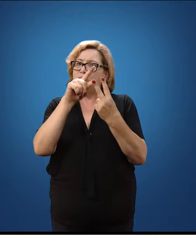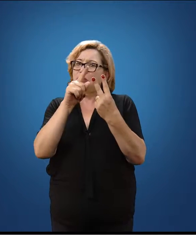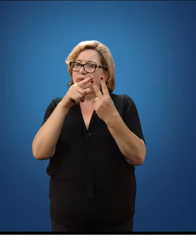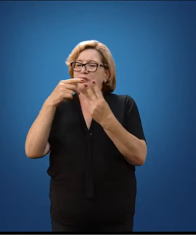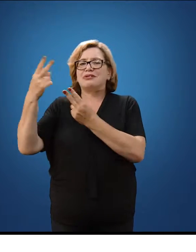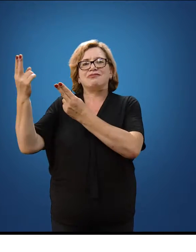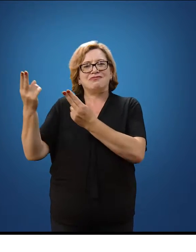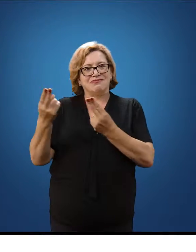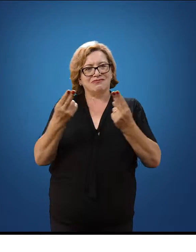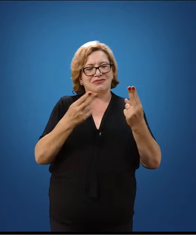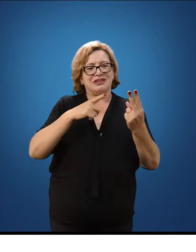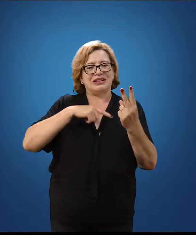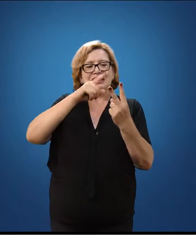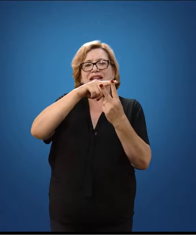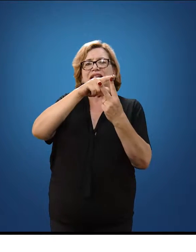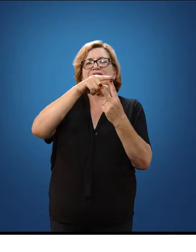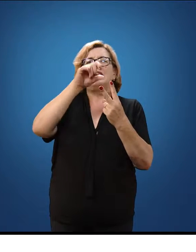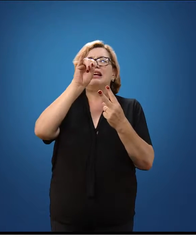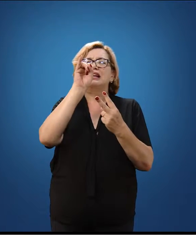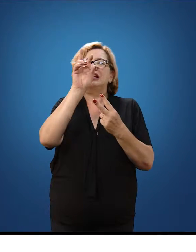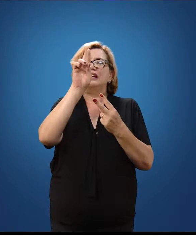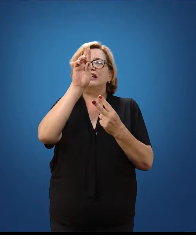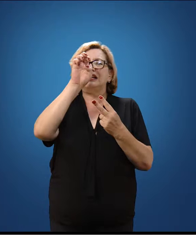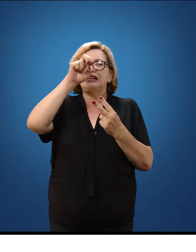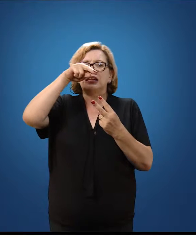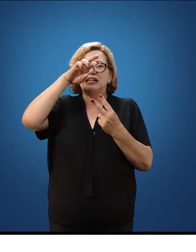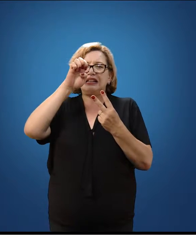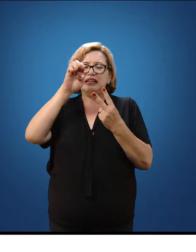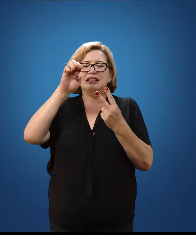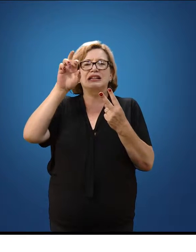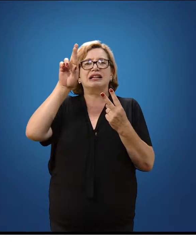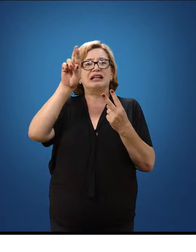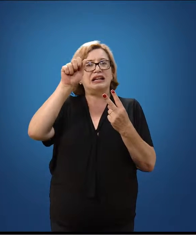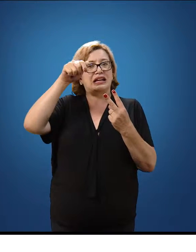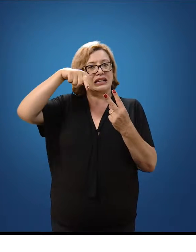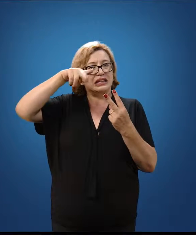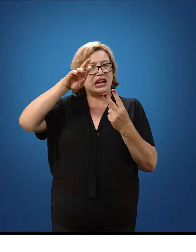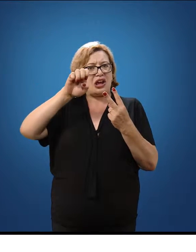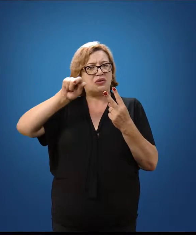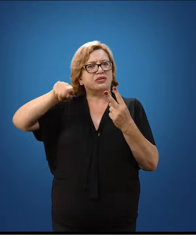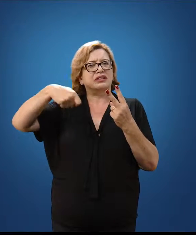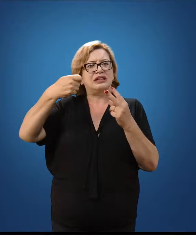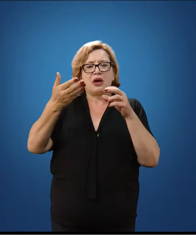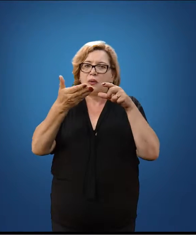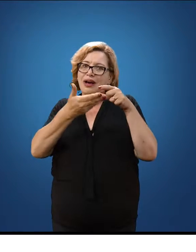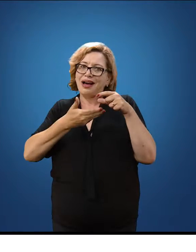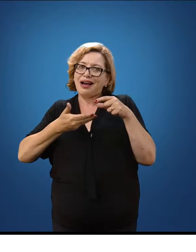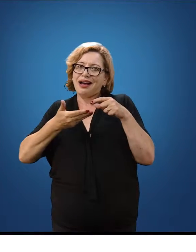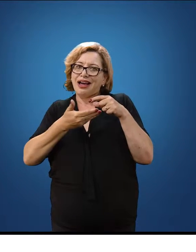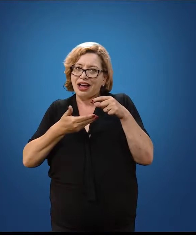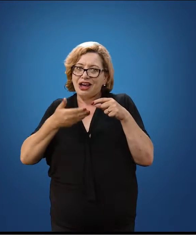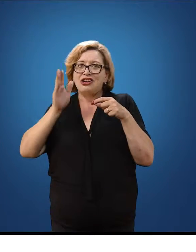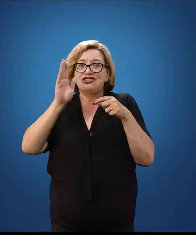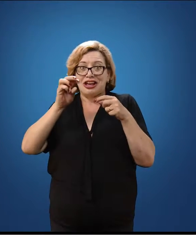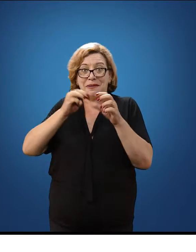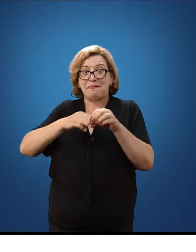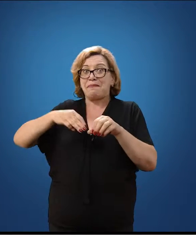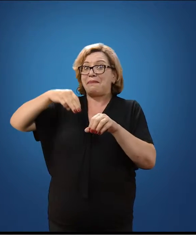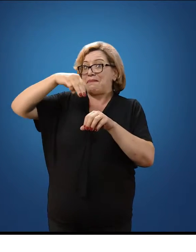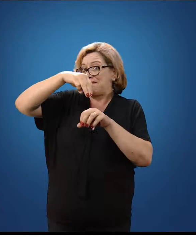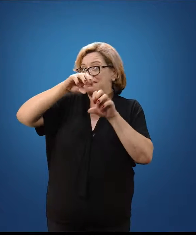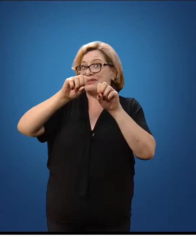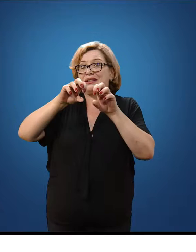Raquel Garcia. A professora é pedagoga, mestre em educação, professora aposentada da Unicentro e